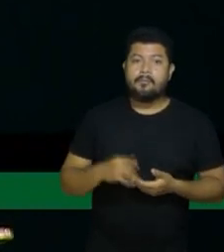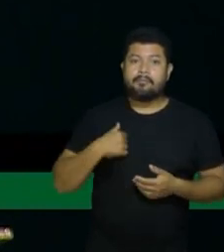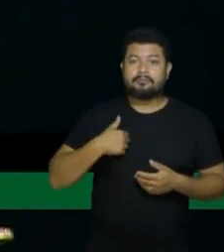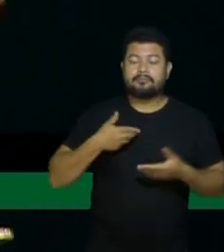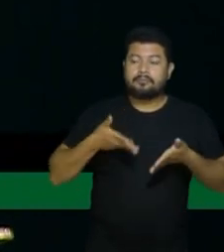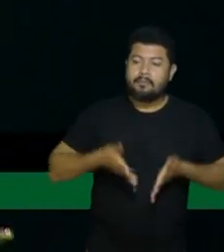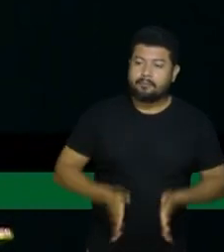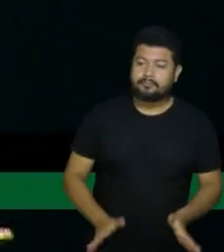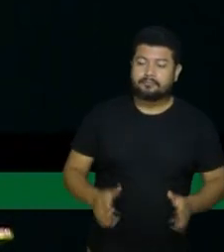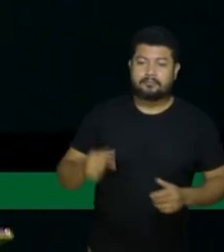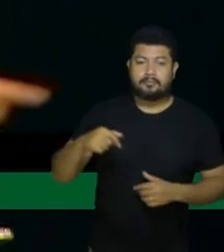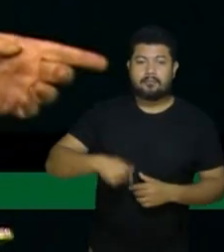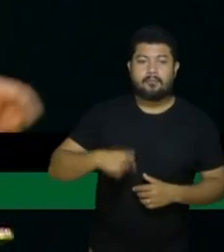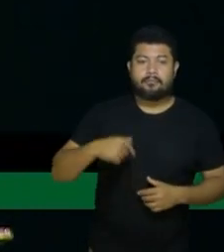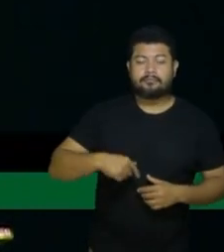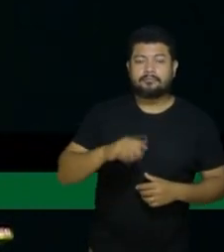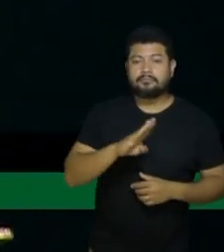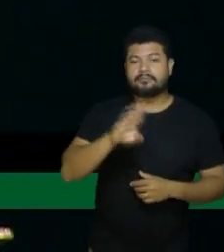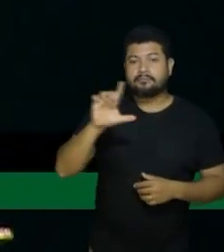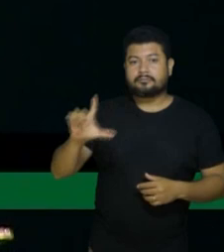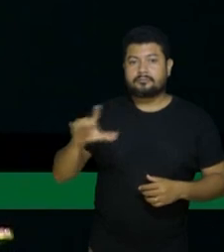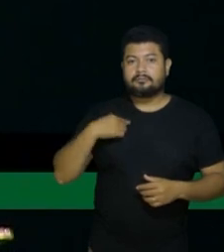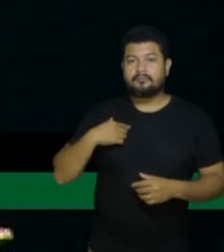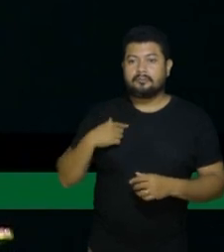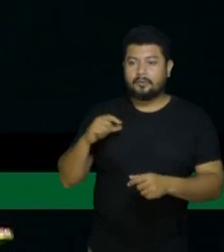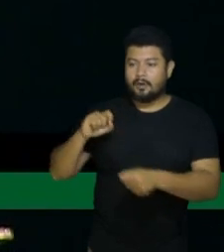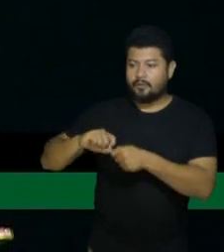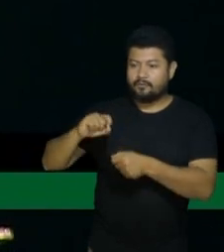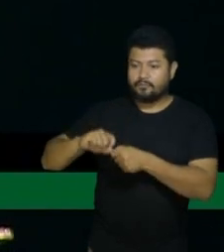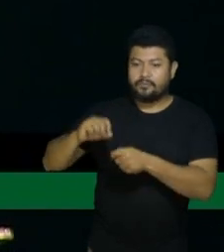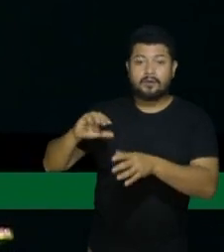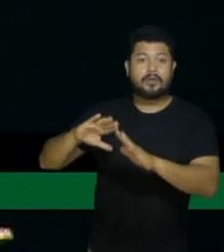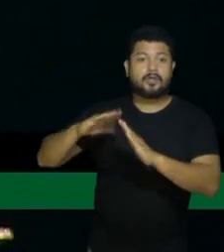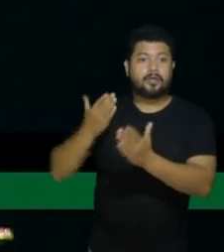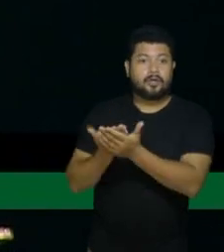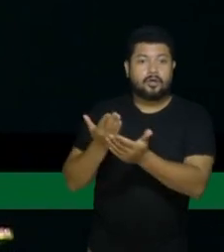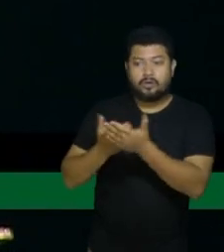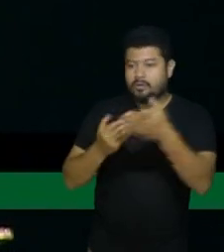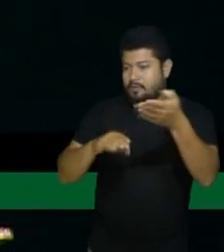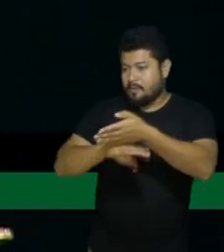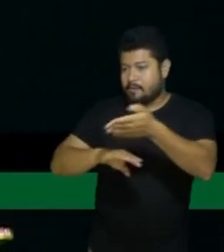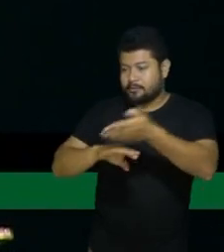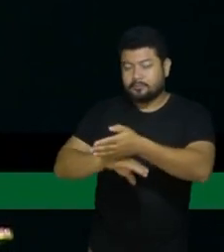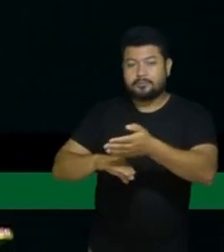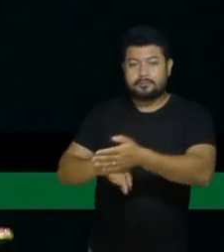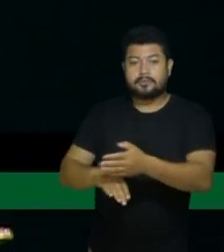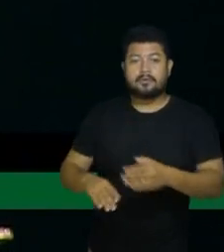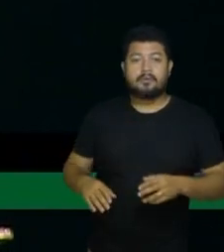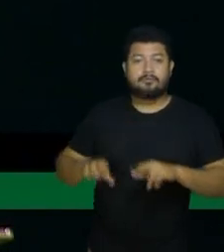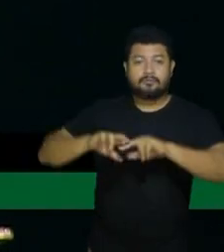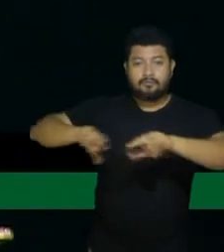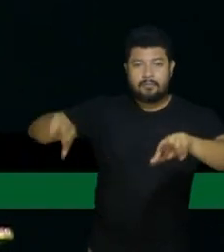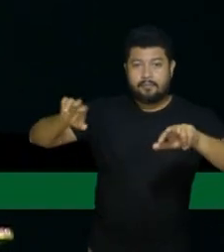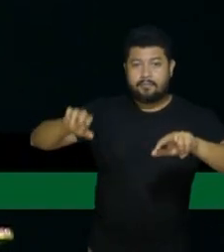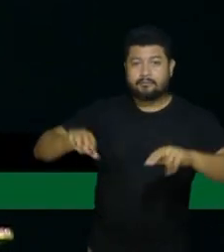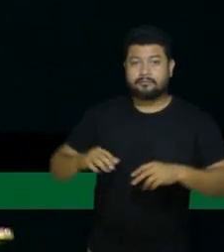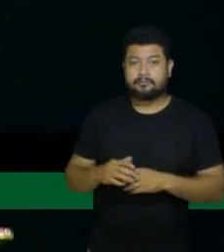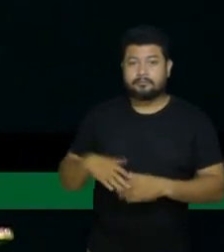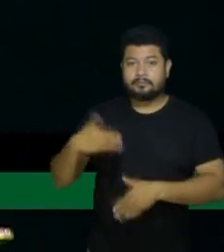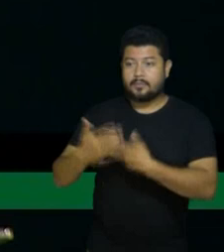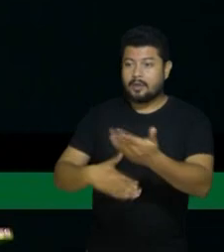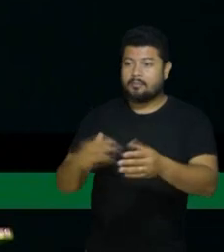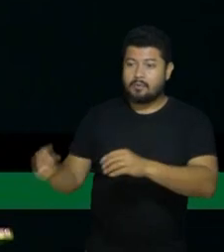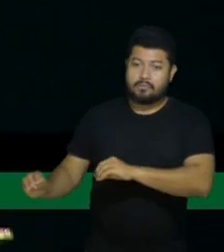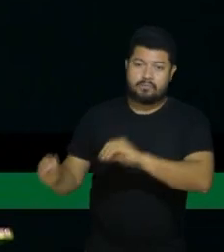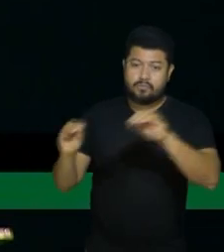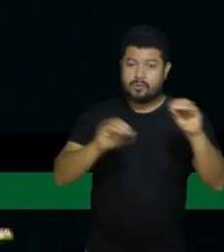Blumenau fiz o barão Escola Barão do Rio Branco estudei no Colégio Santo Antônio Daí fui fazer a faculdade